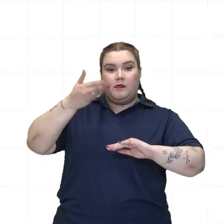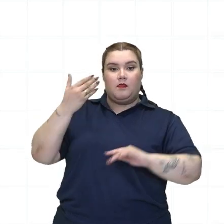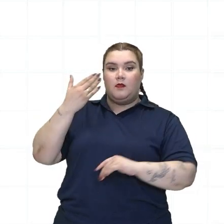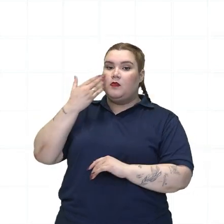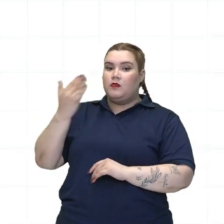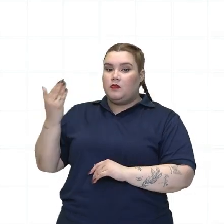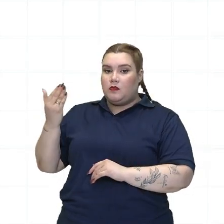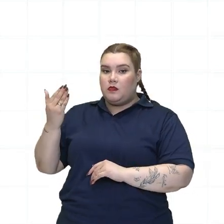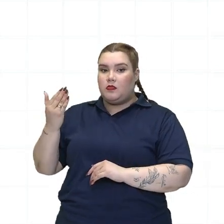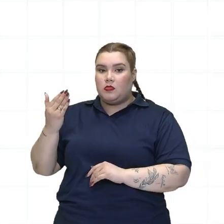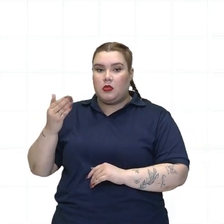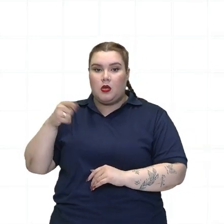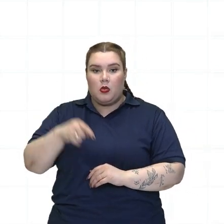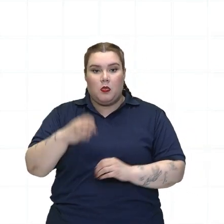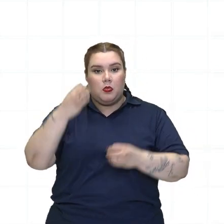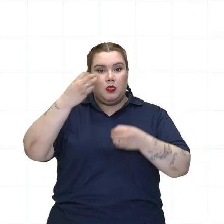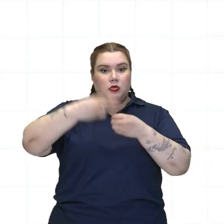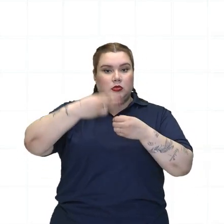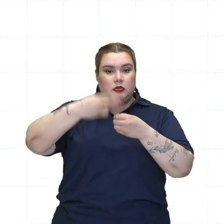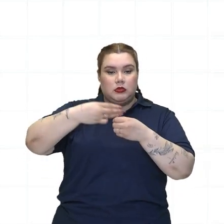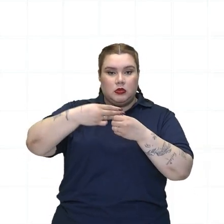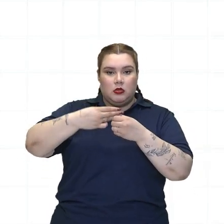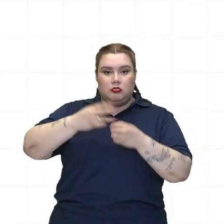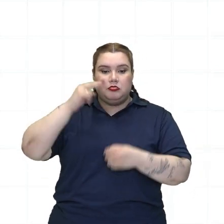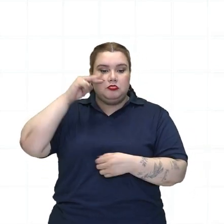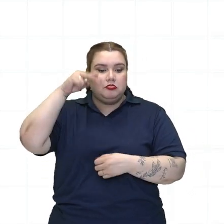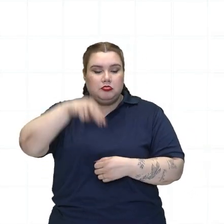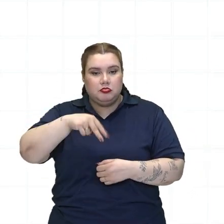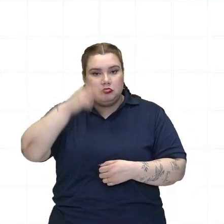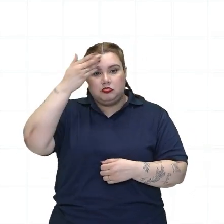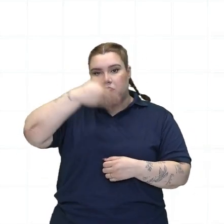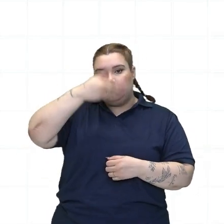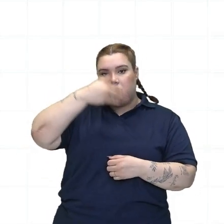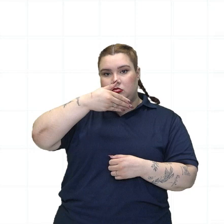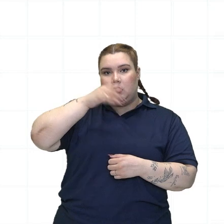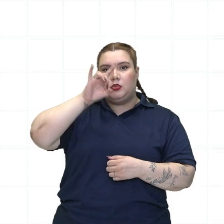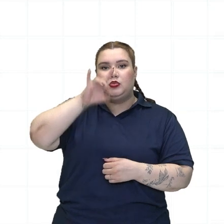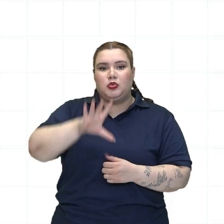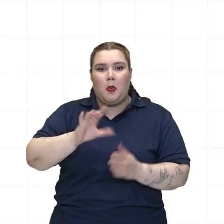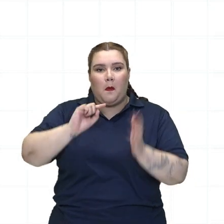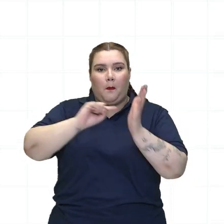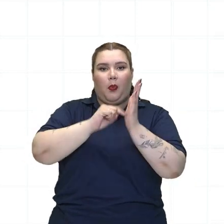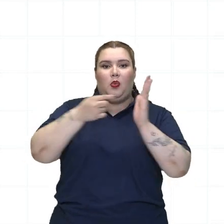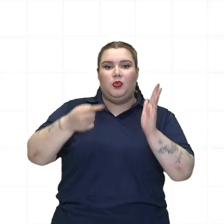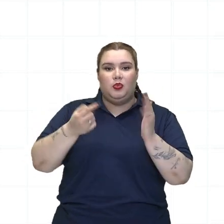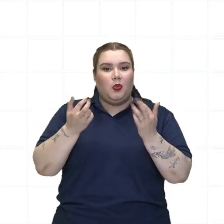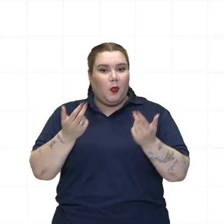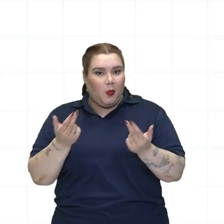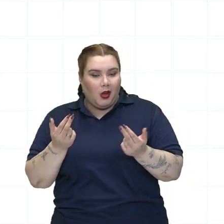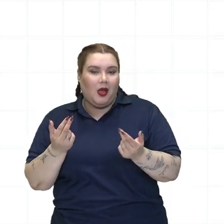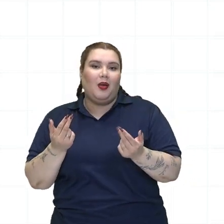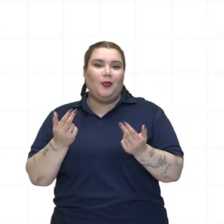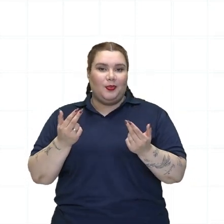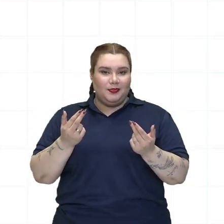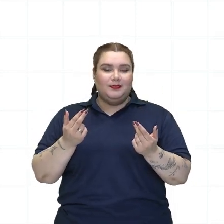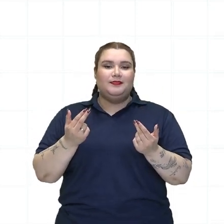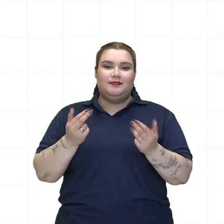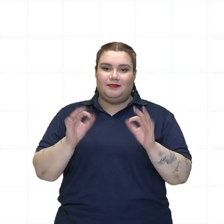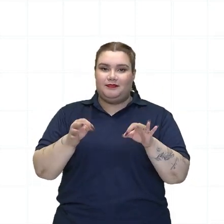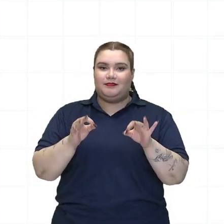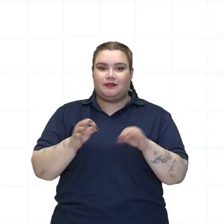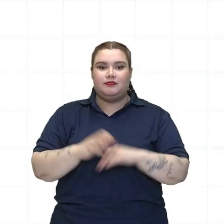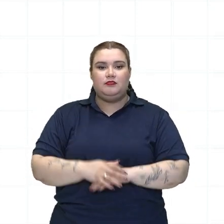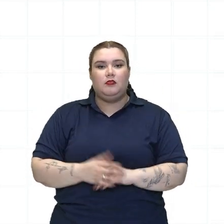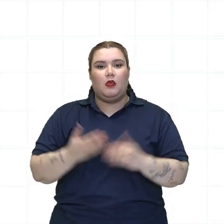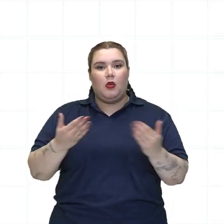ponto que o próprio município de Rio Preto da Eva vai virar apenas um pontinho no mapa, né? E aí eu